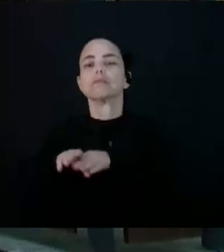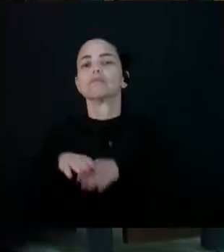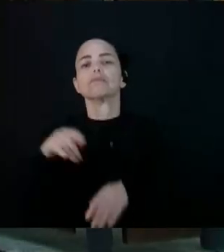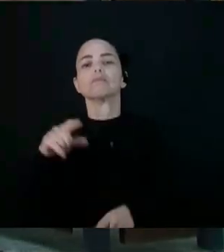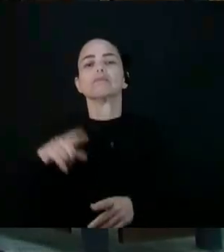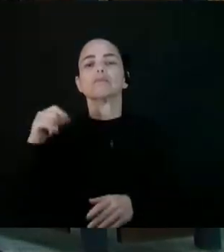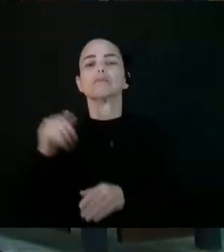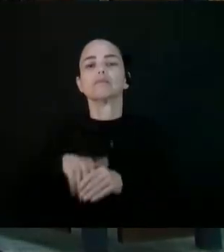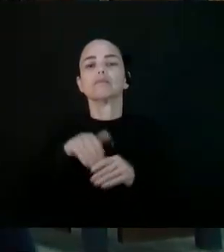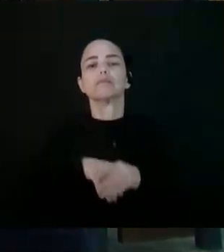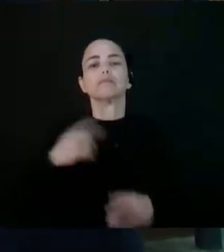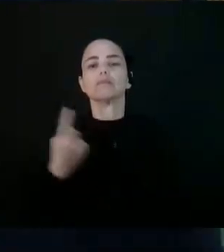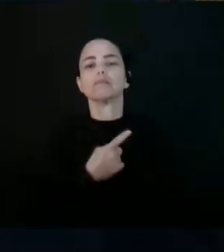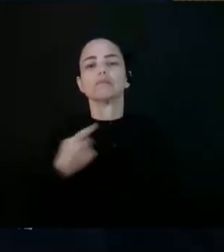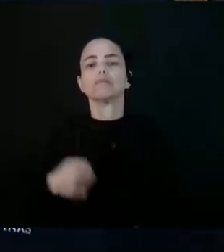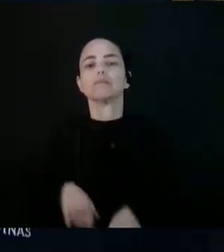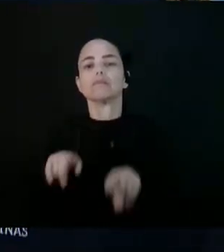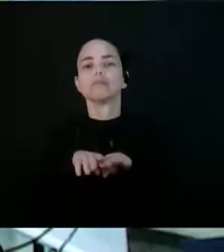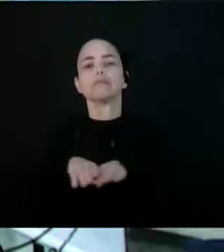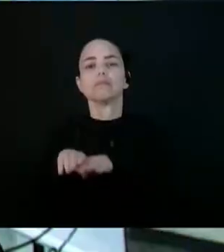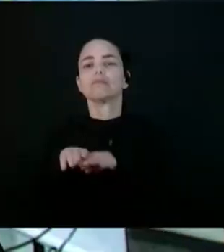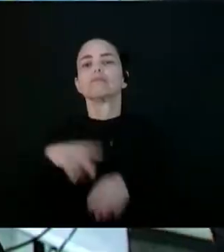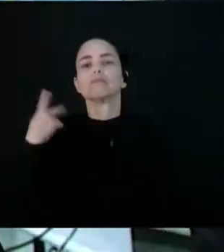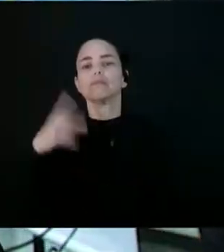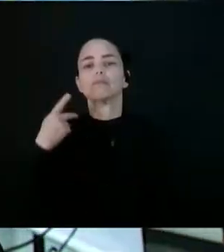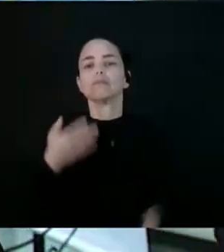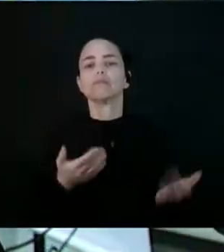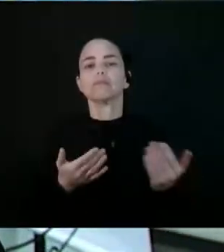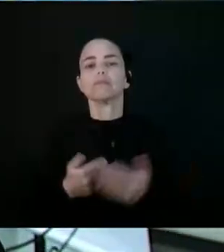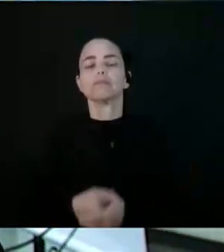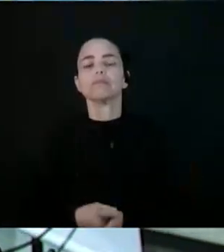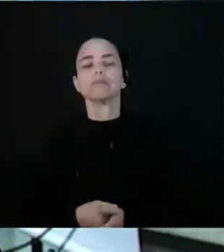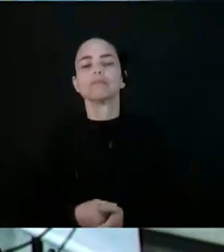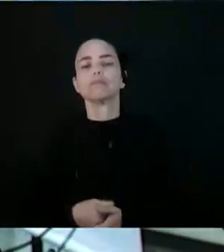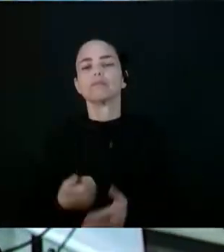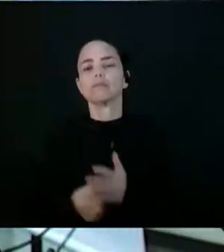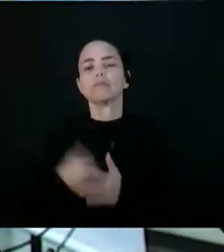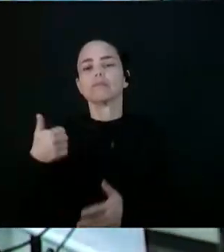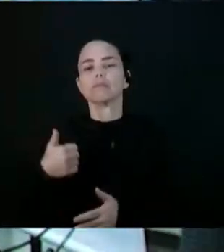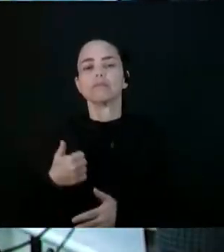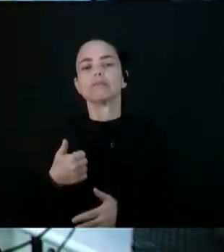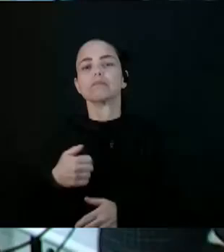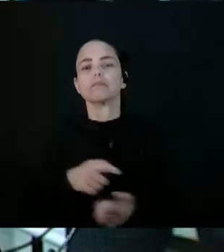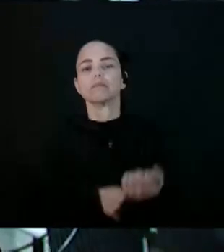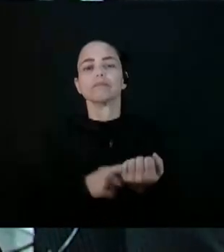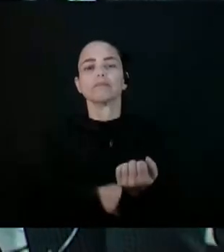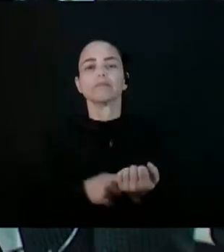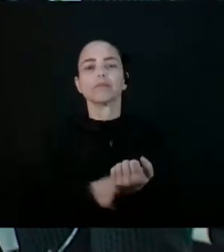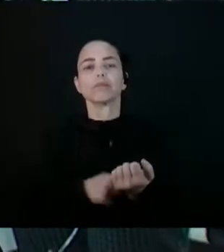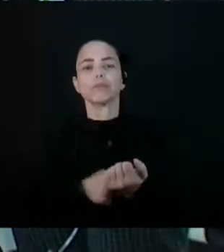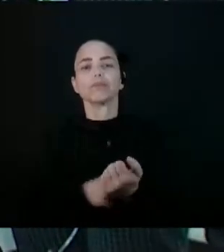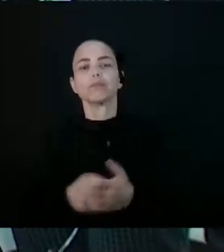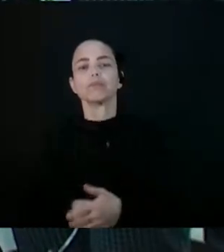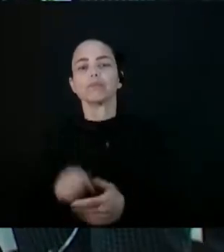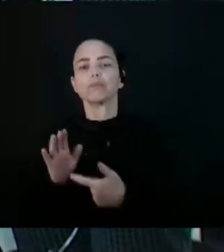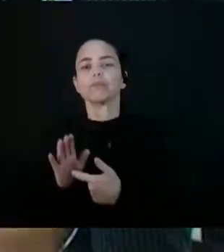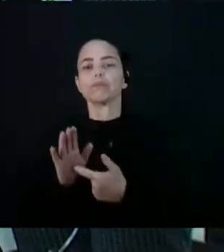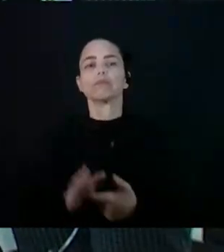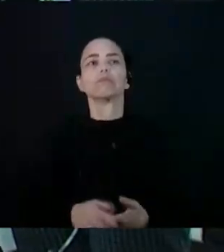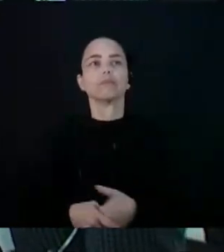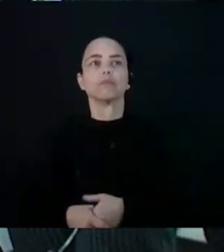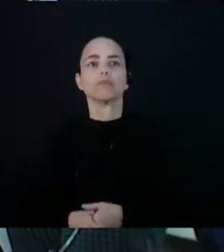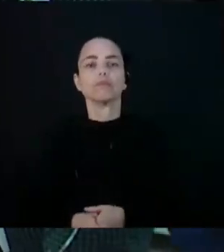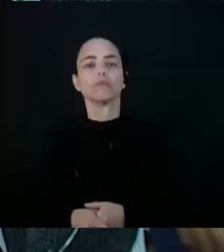também, honrando igualmente todos os vereadores jovens eleitos aqui na casa. Primeiramente, eu fiquei muito nervosa para poder apresentar. Logo